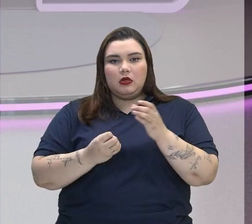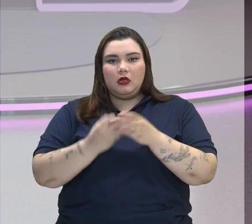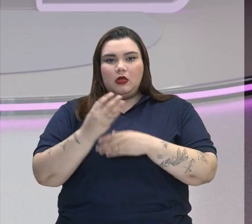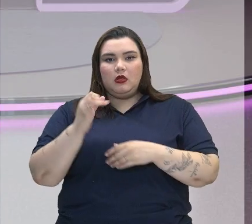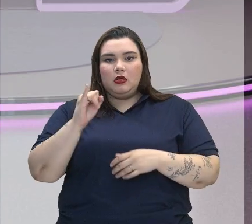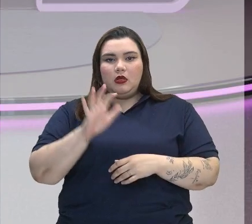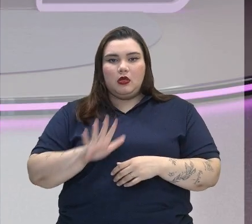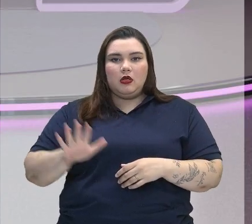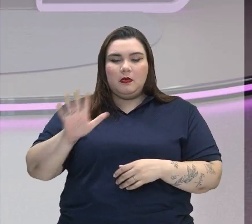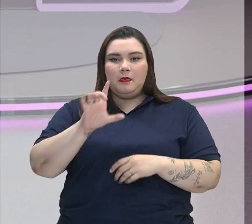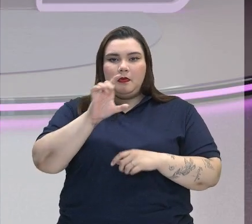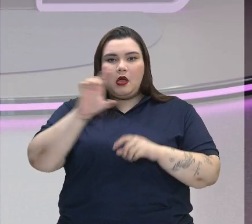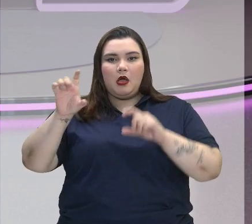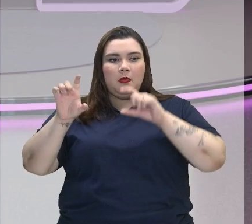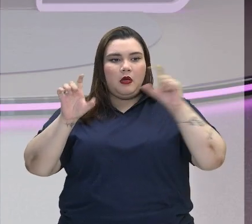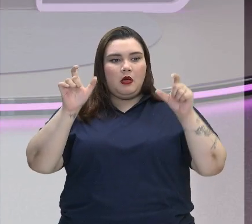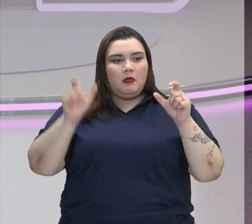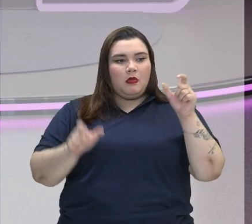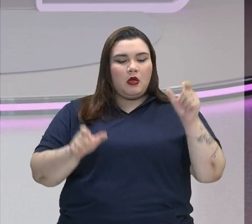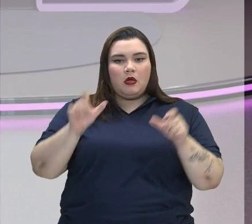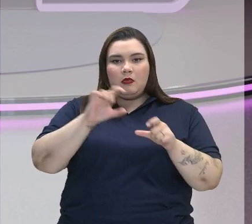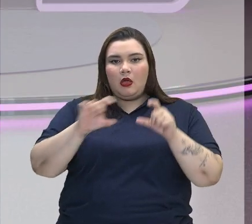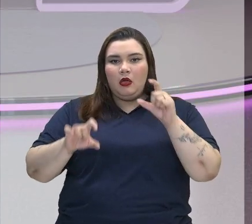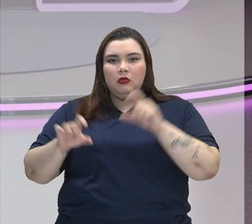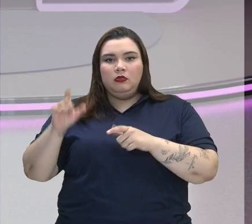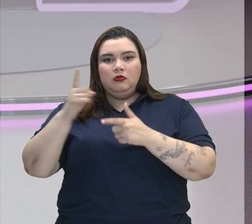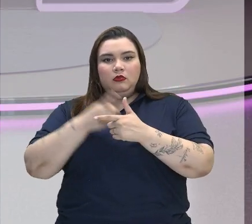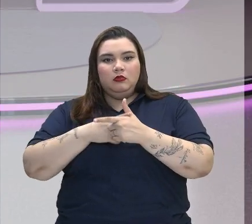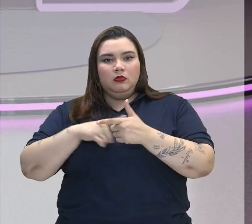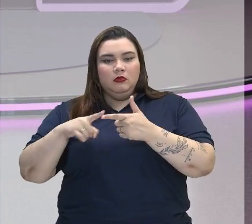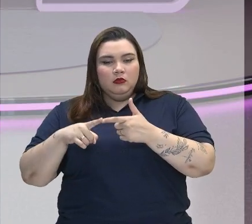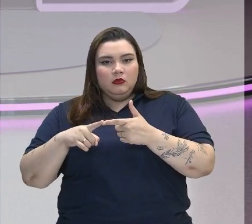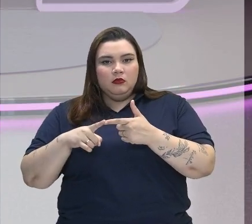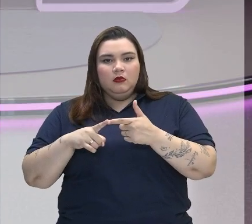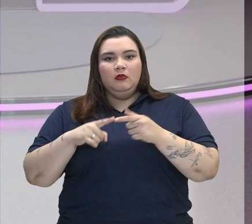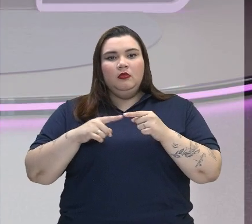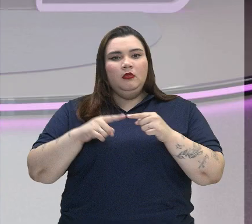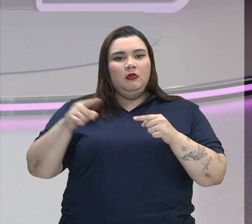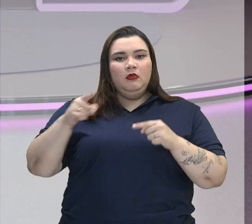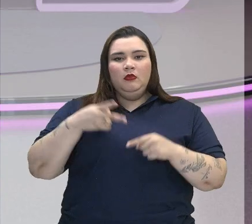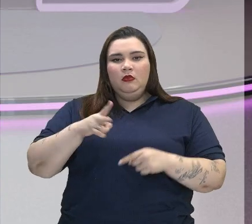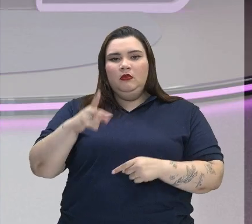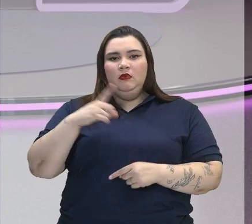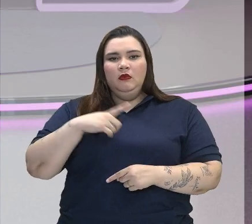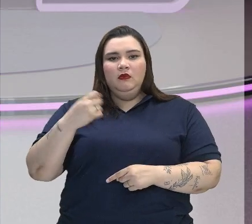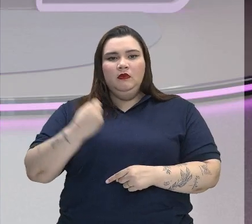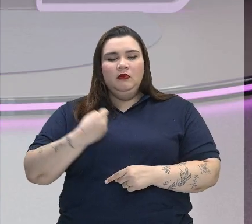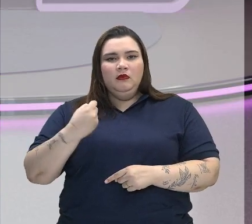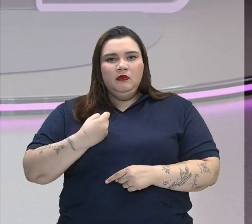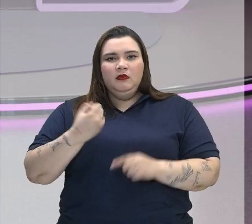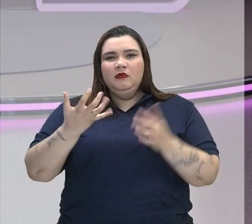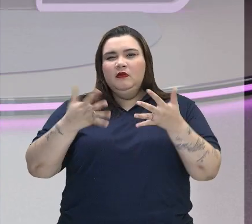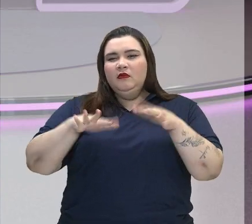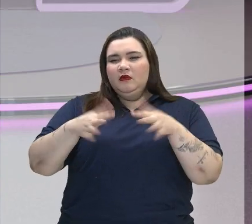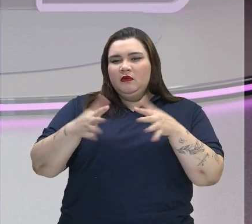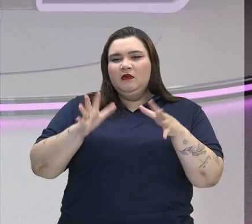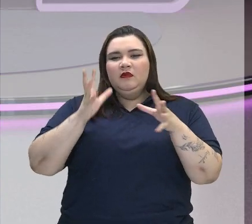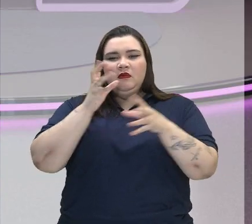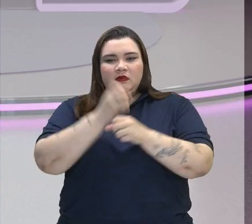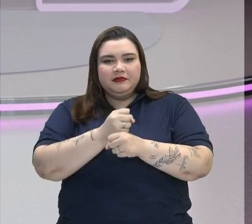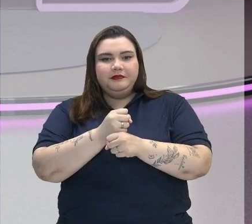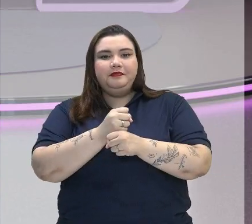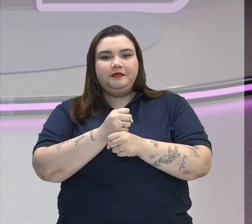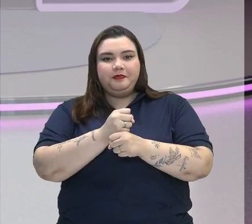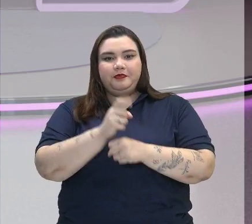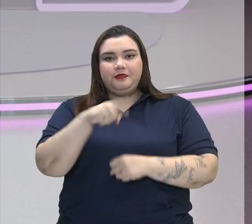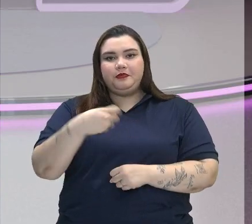são proporcionais. Dividindo um lado pelo outro, sempre vai ter um número aproximado. E esse número aproximado é